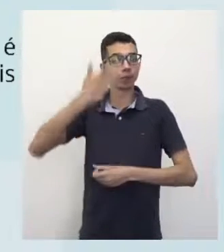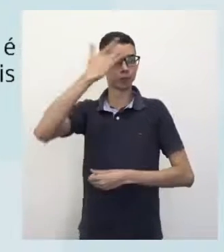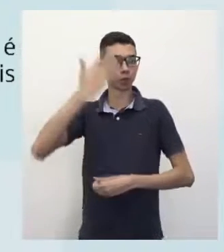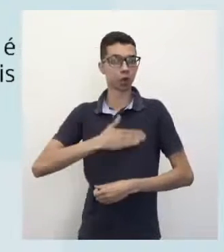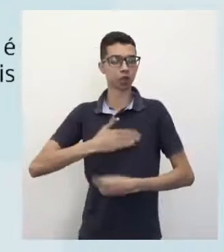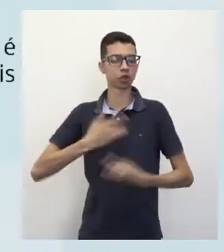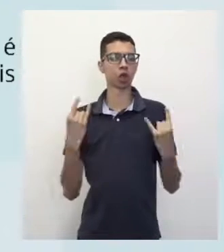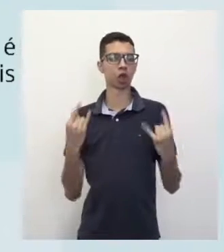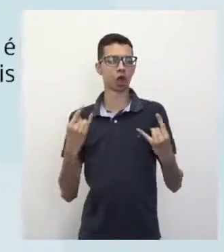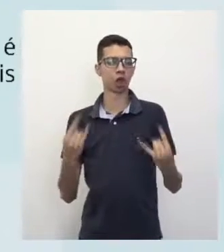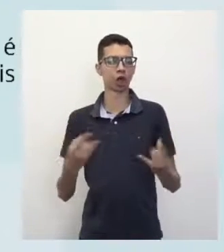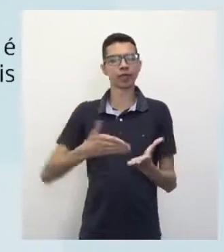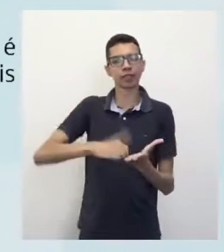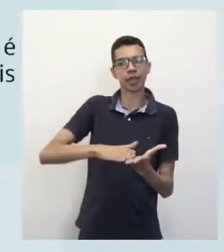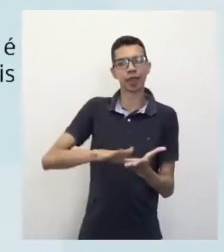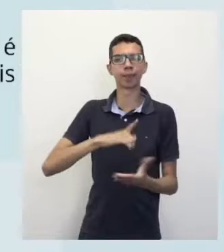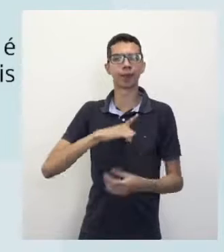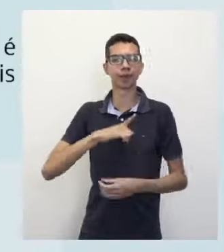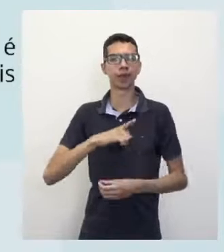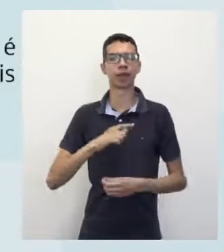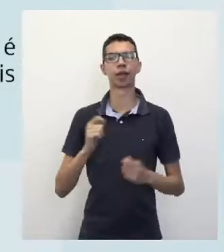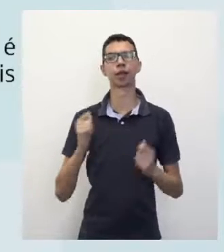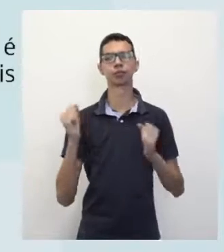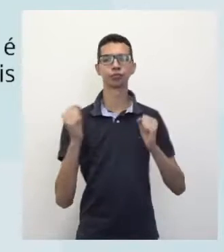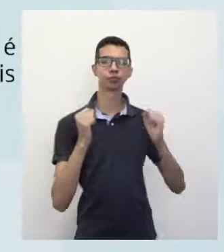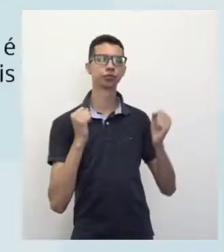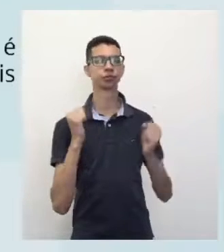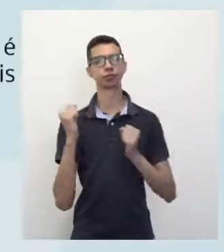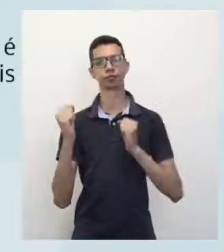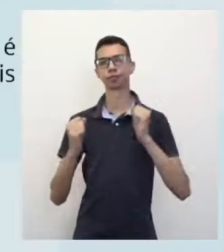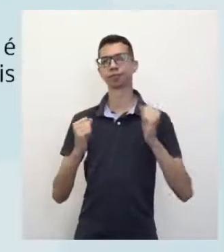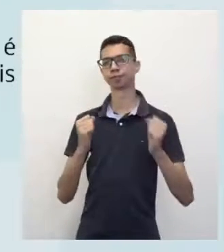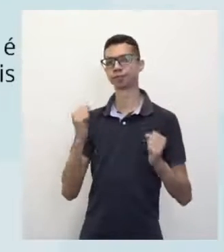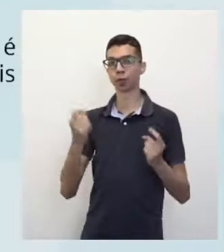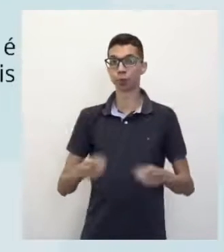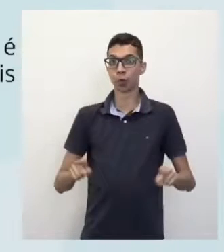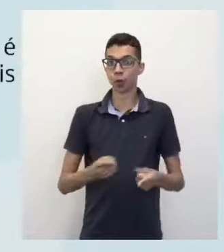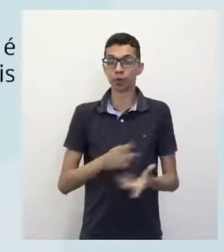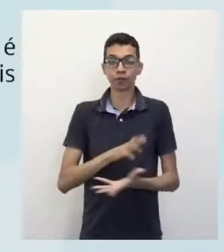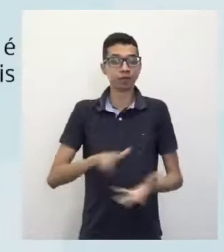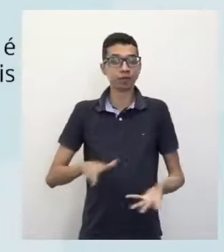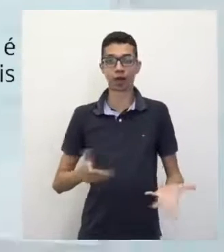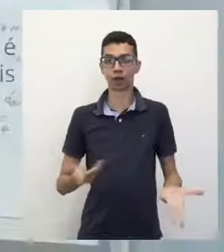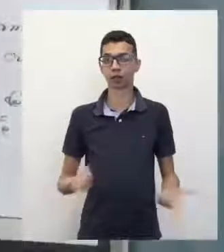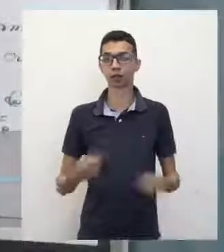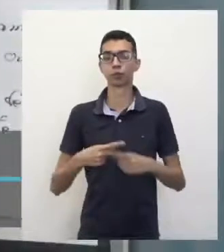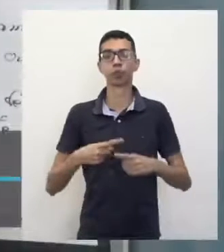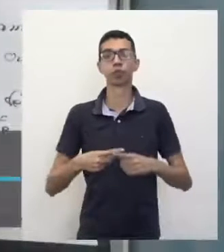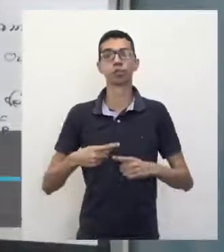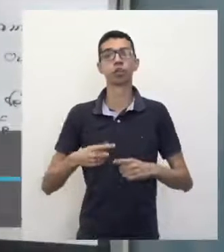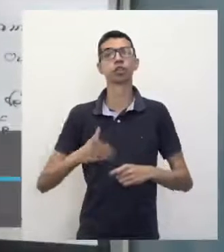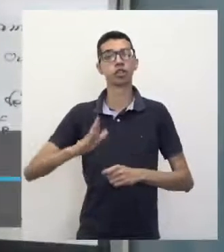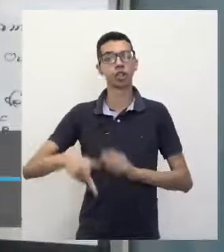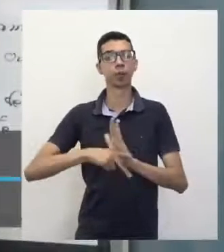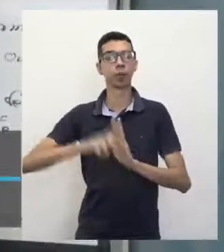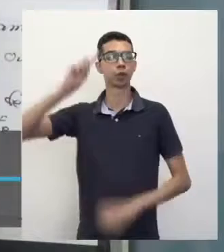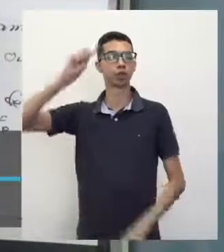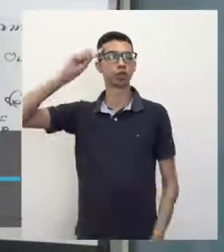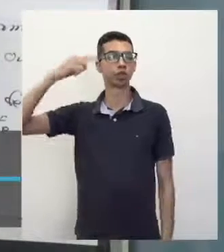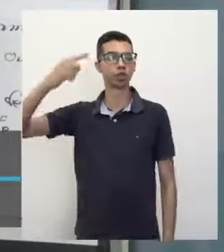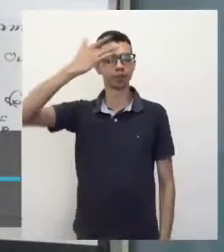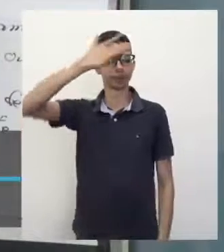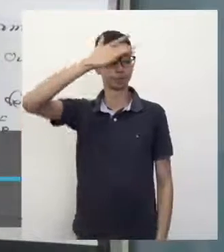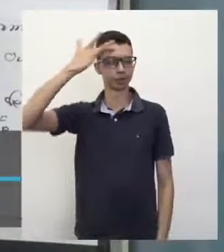de samba, de música eletrônica, enfim, de outros estilos musicais. Por quê? É uma coisa que faz parte, né, já do cotidiano da vida das pessoas